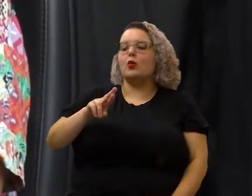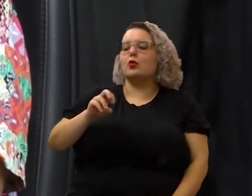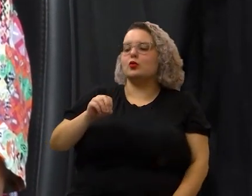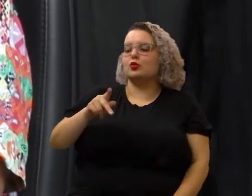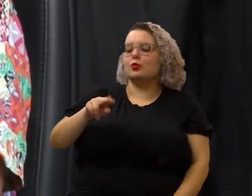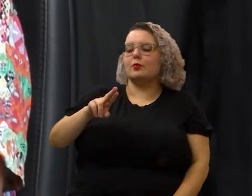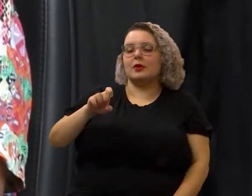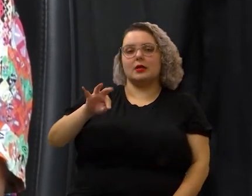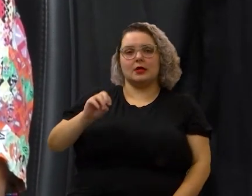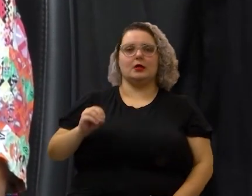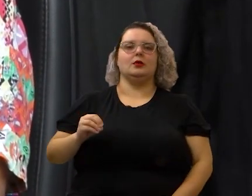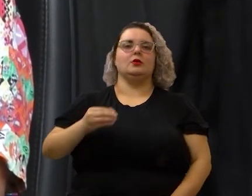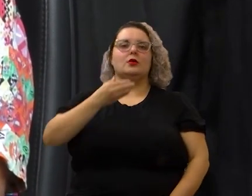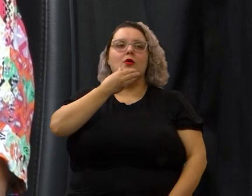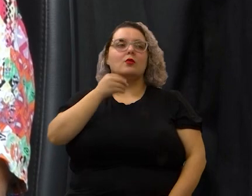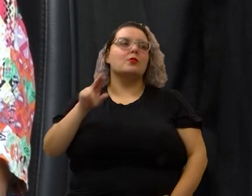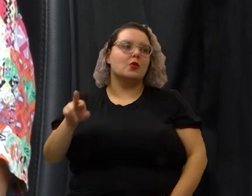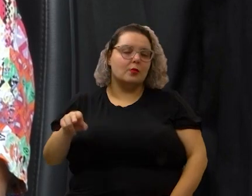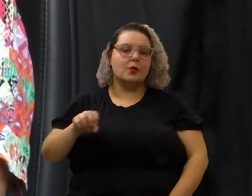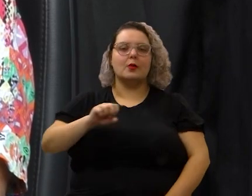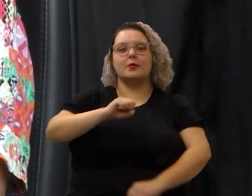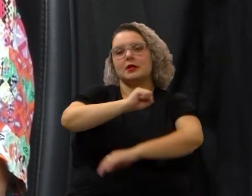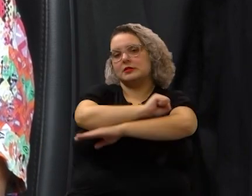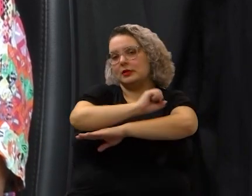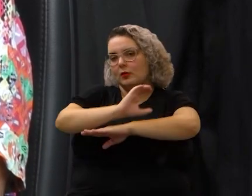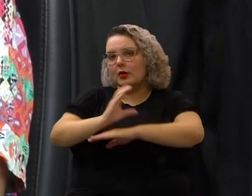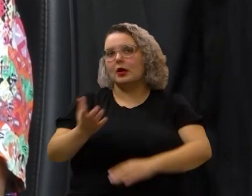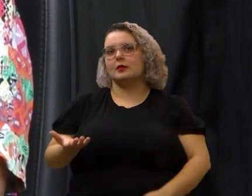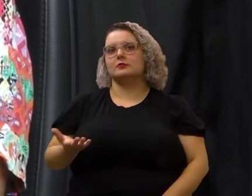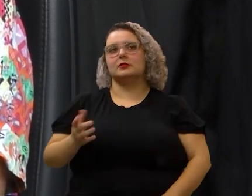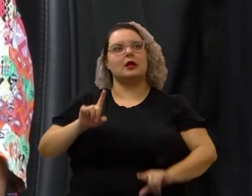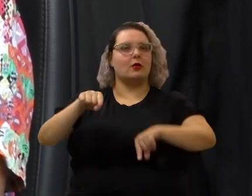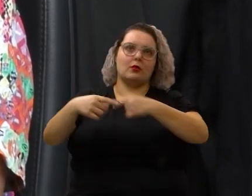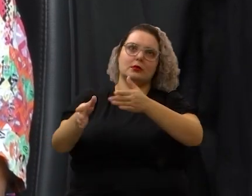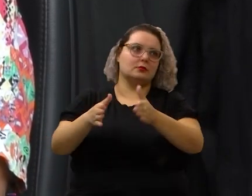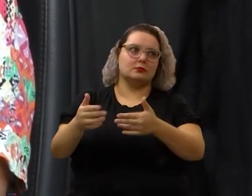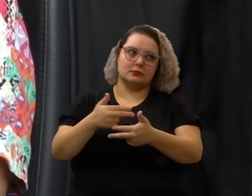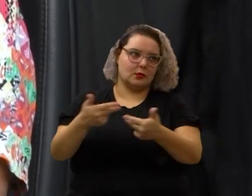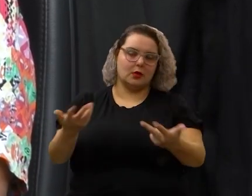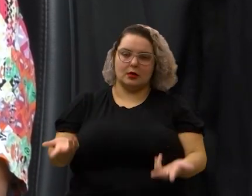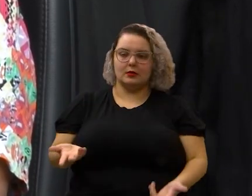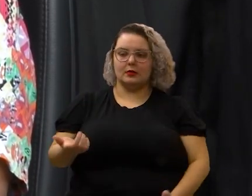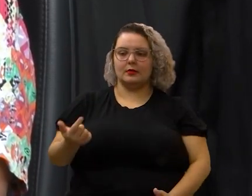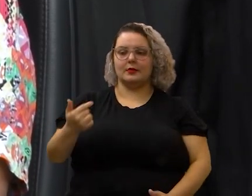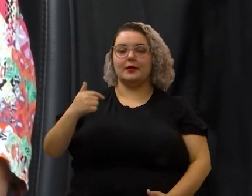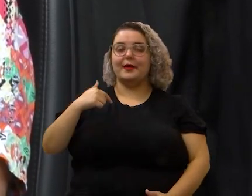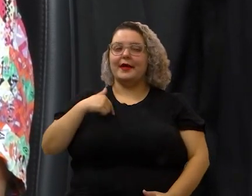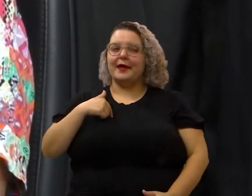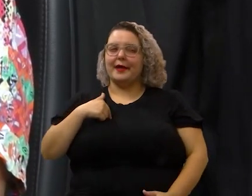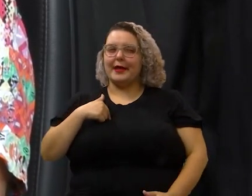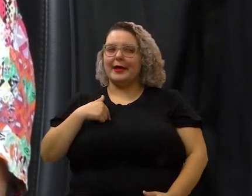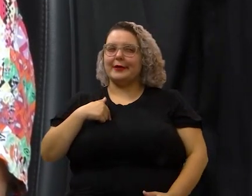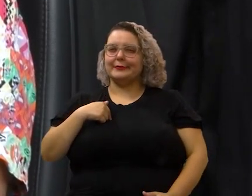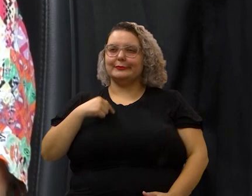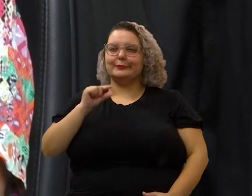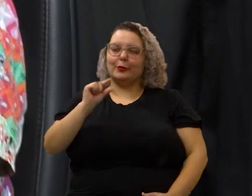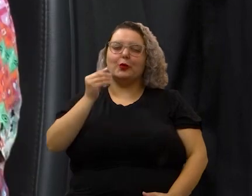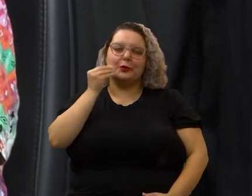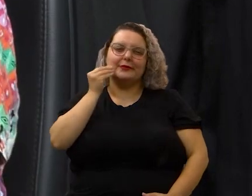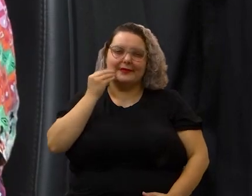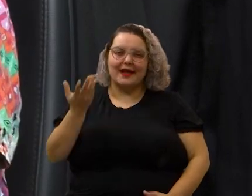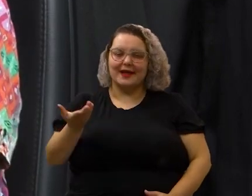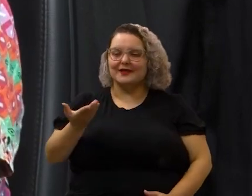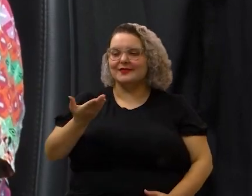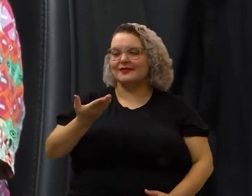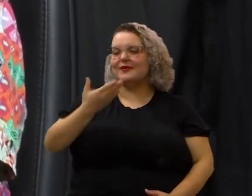São Carlos, mas aí foi uma outra situação, já era, acho que eu fui um pouco o teste ali, né? Porque é